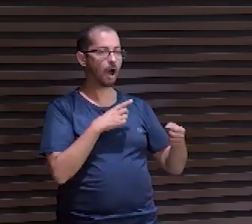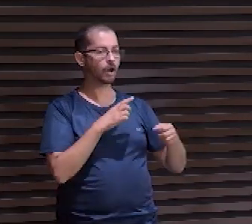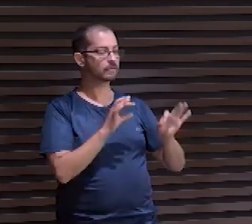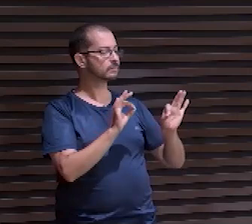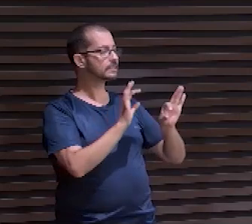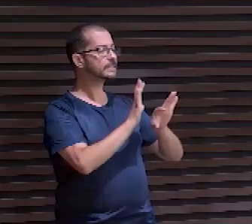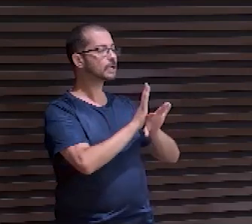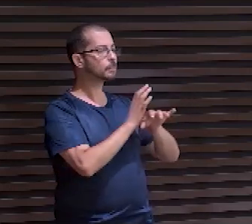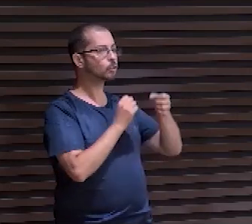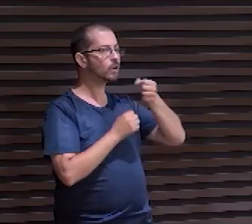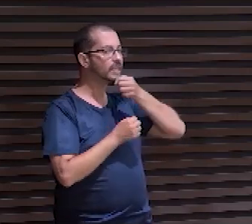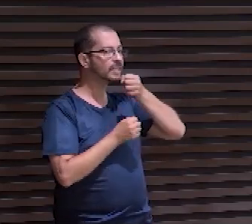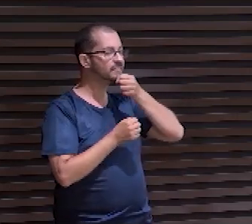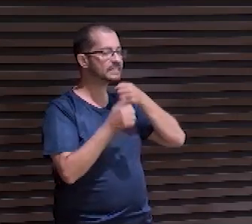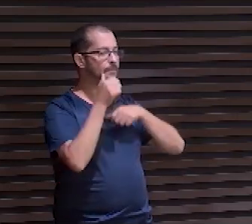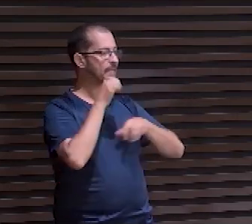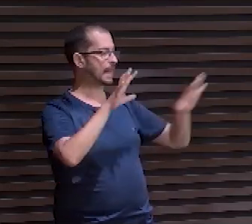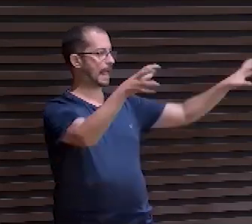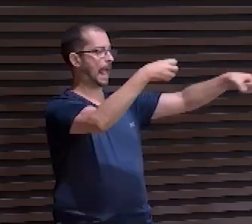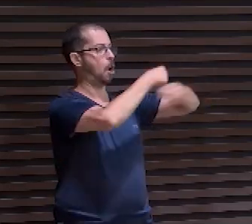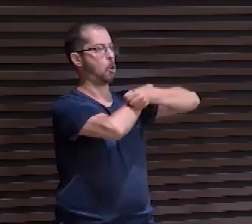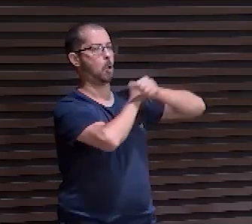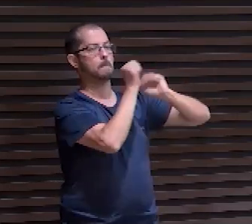E um daqueles homens